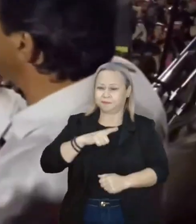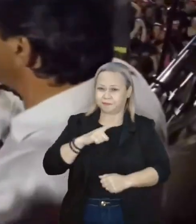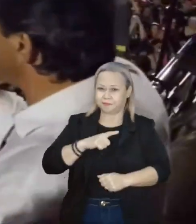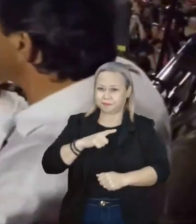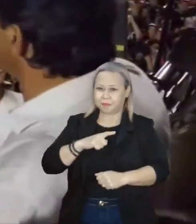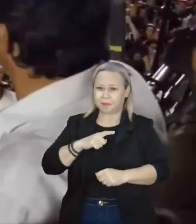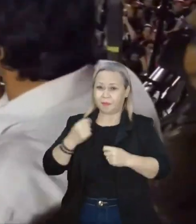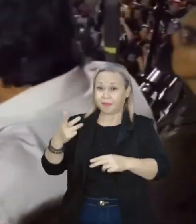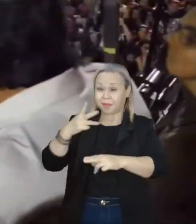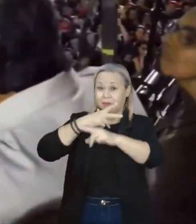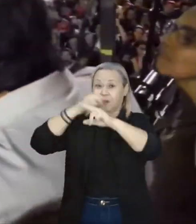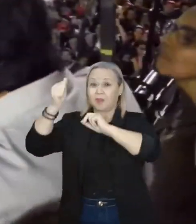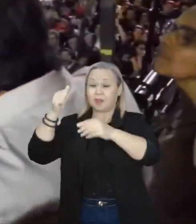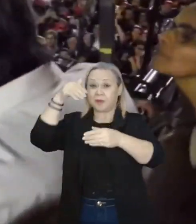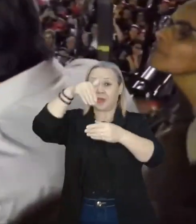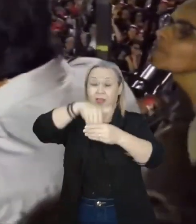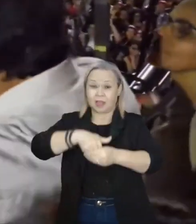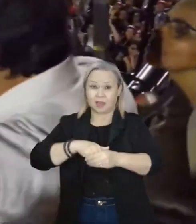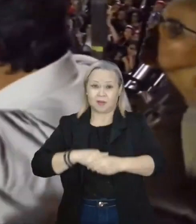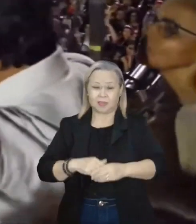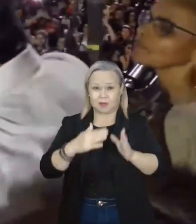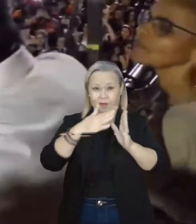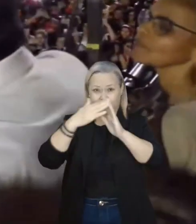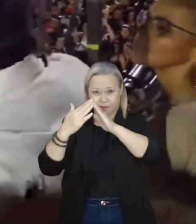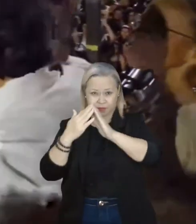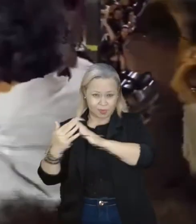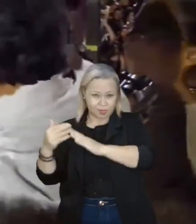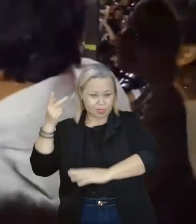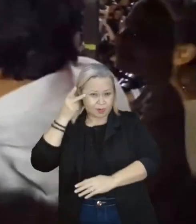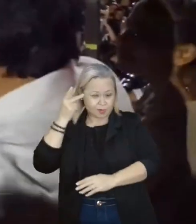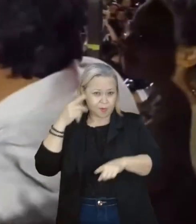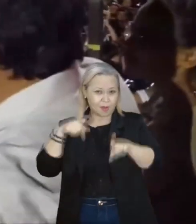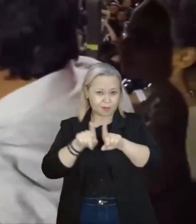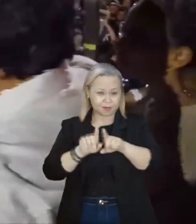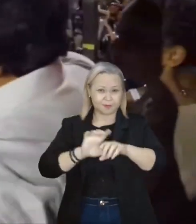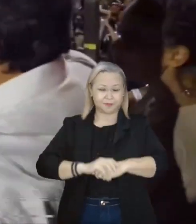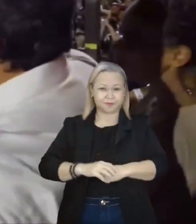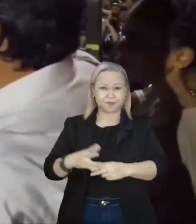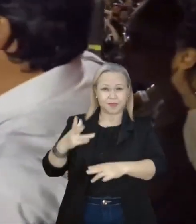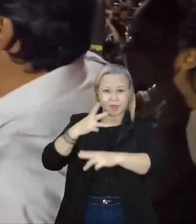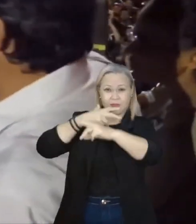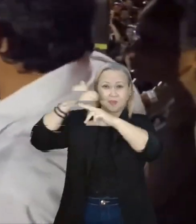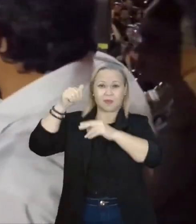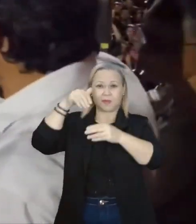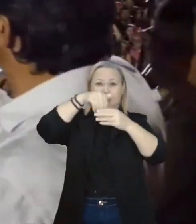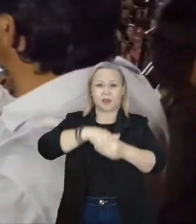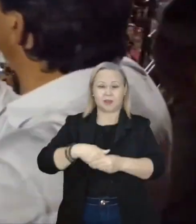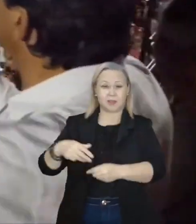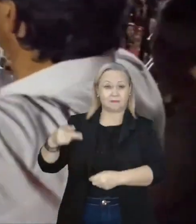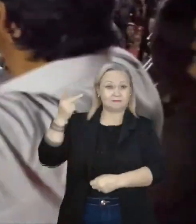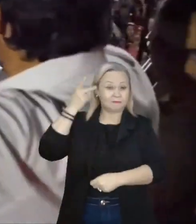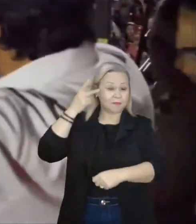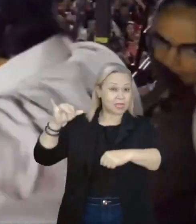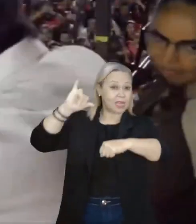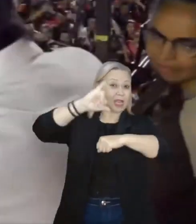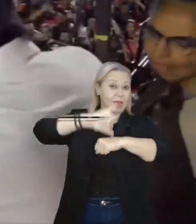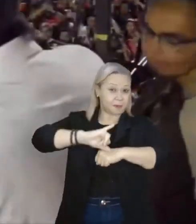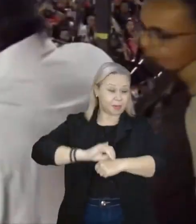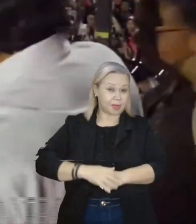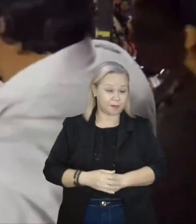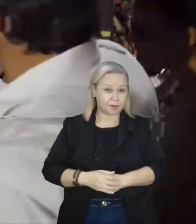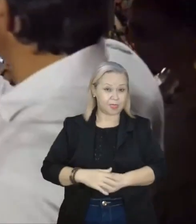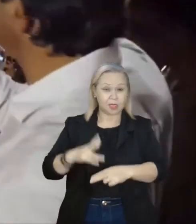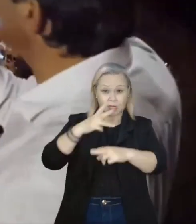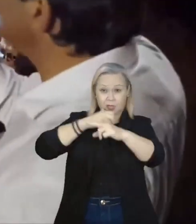Nós ganhamos a eleição na periferia de São Paulo. Nós ganhamos a eleição na capital. Nós